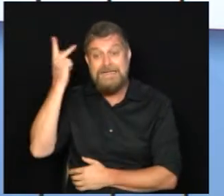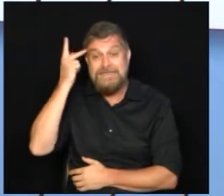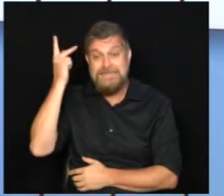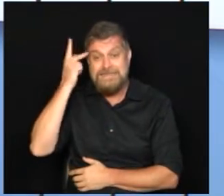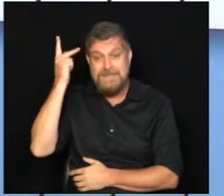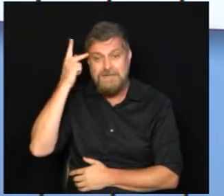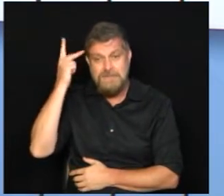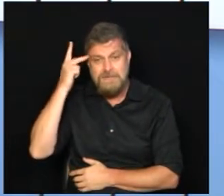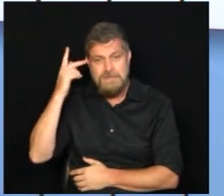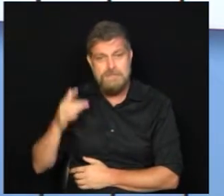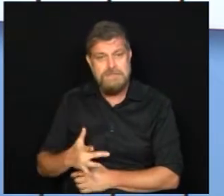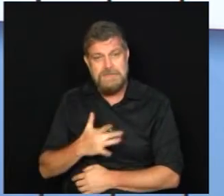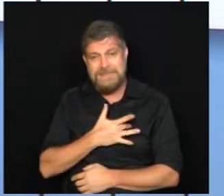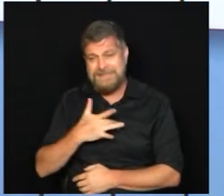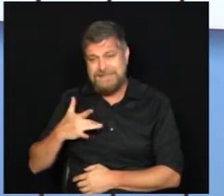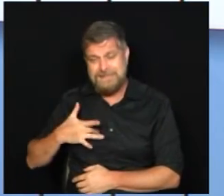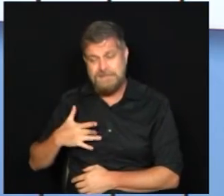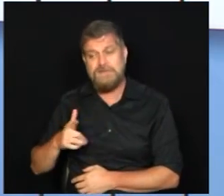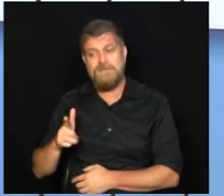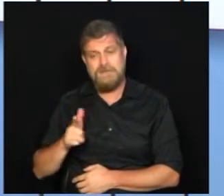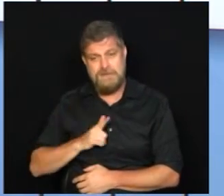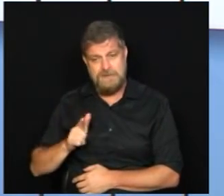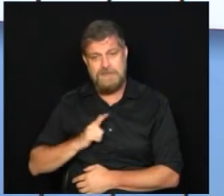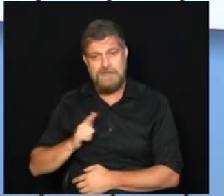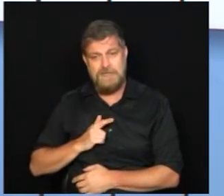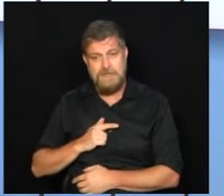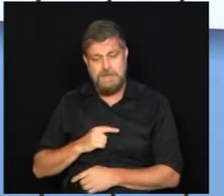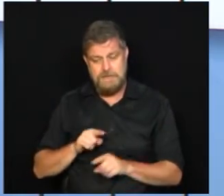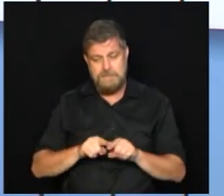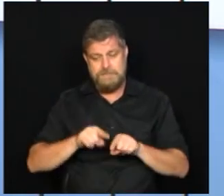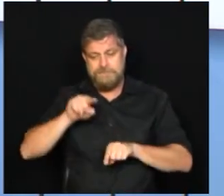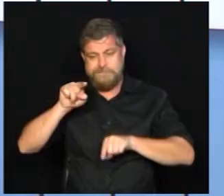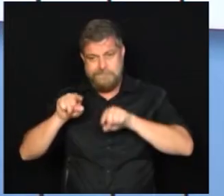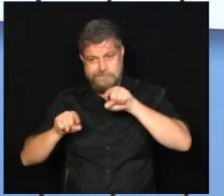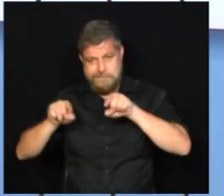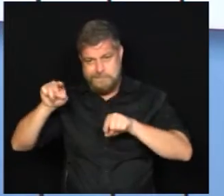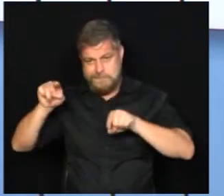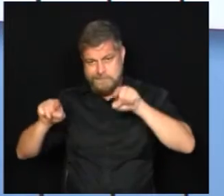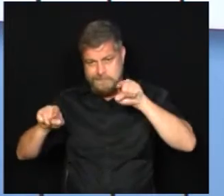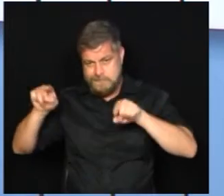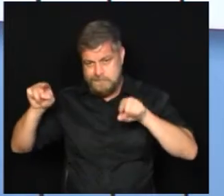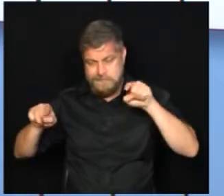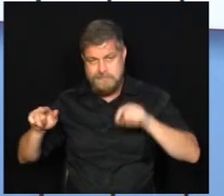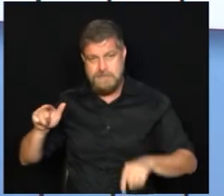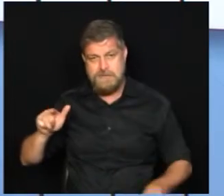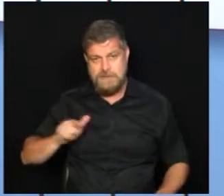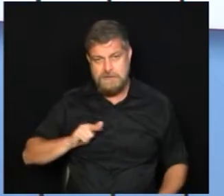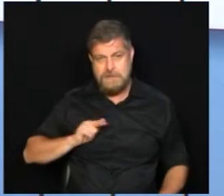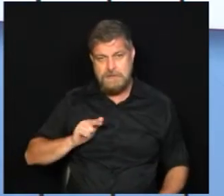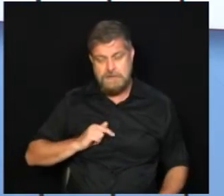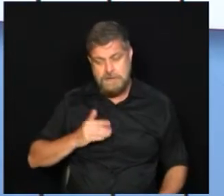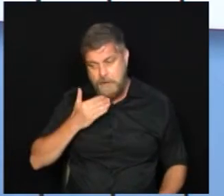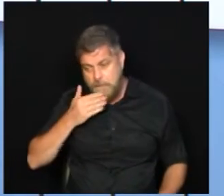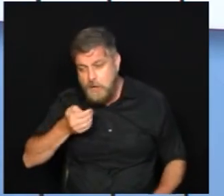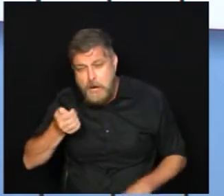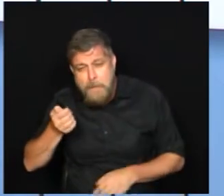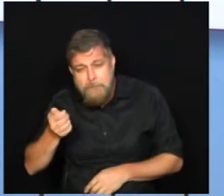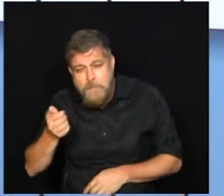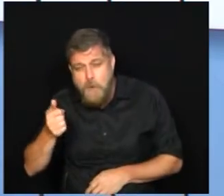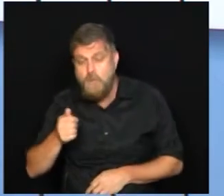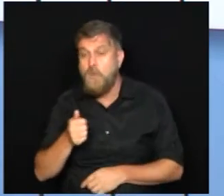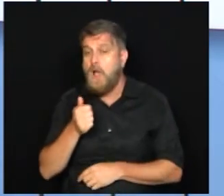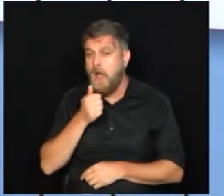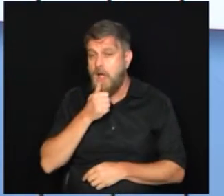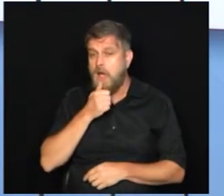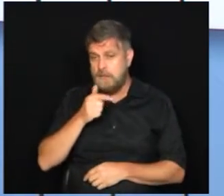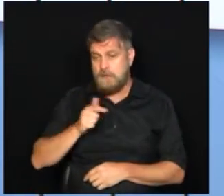Paulo e o quadro continua apresentando o período de estabilidade intercalados Com pequenas melhoras mas